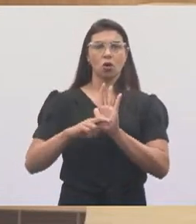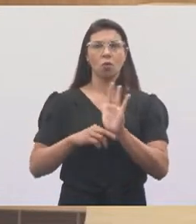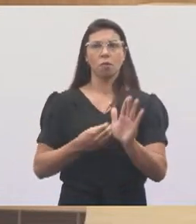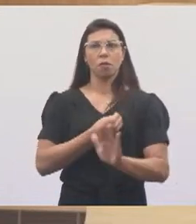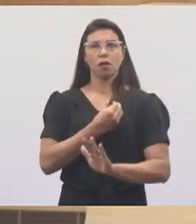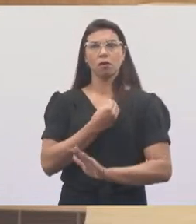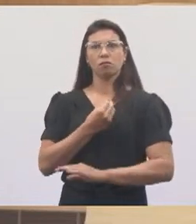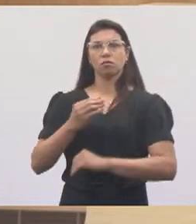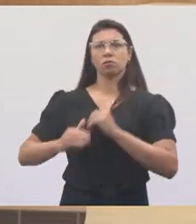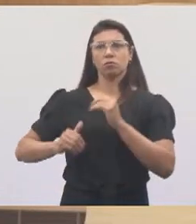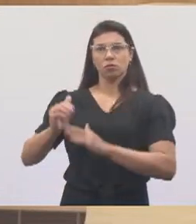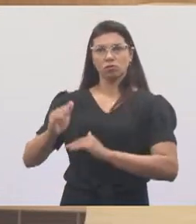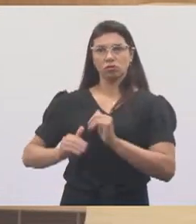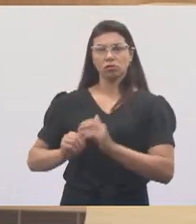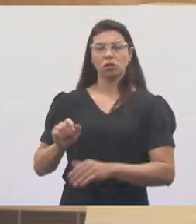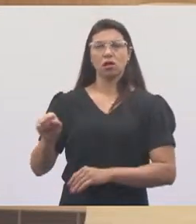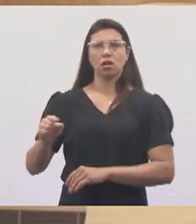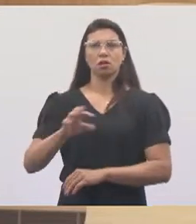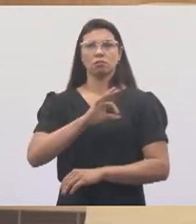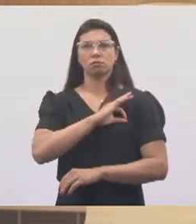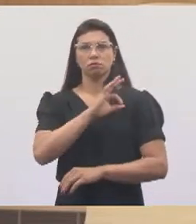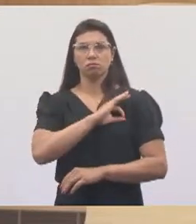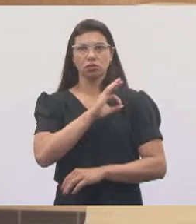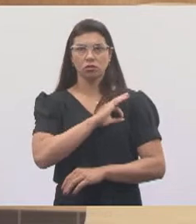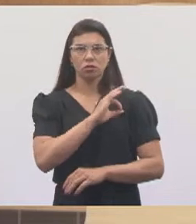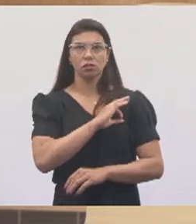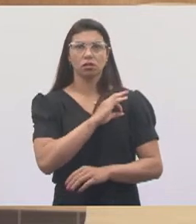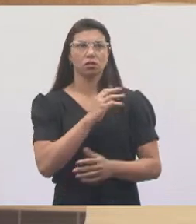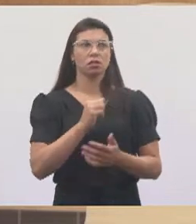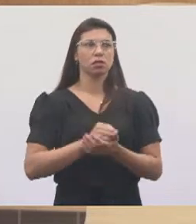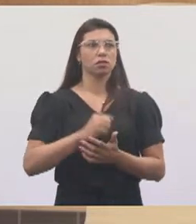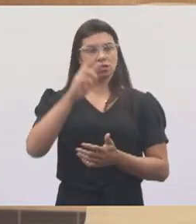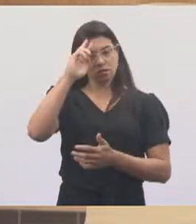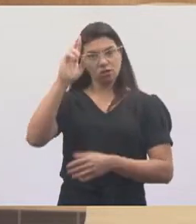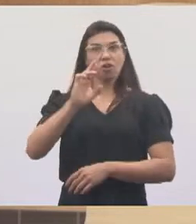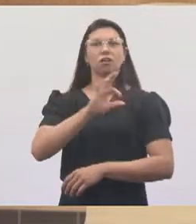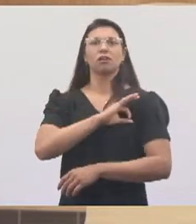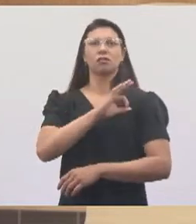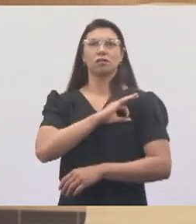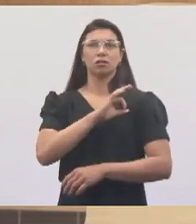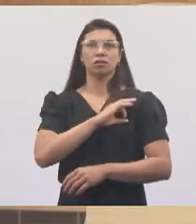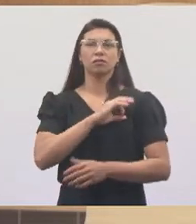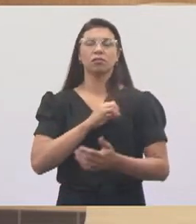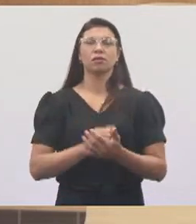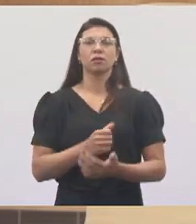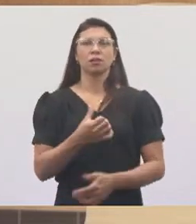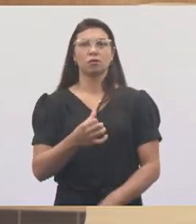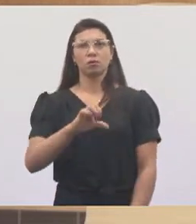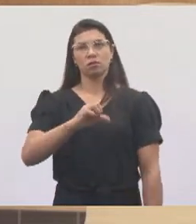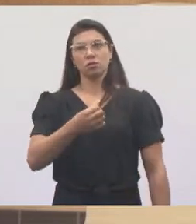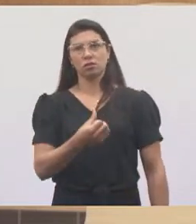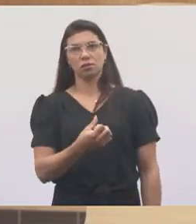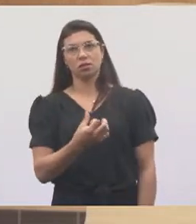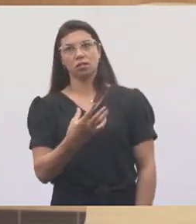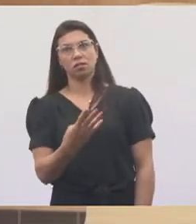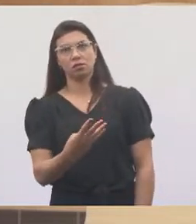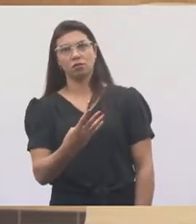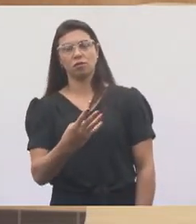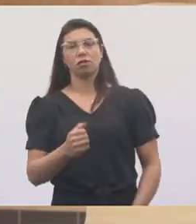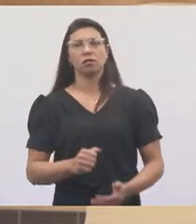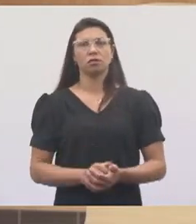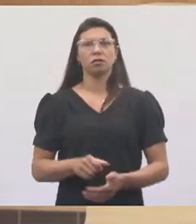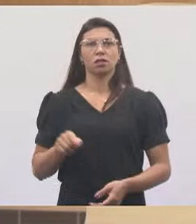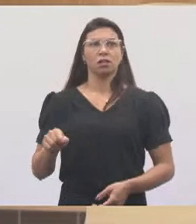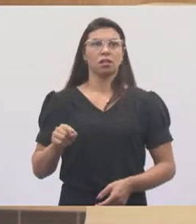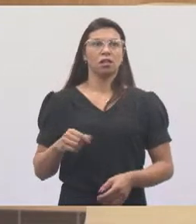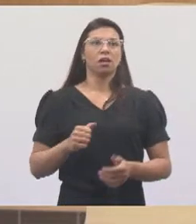profissional. Posse na carreira de delegado de polícia em 13 de janeiro de 1994. Designação para a Delegacia